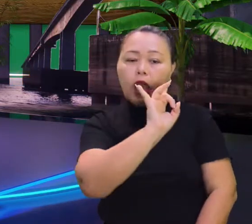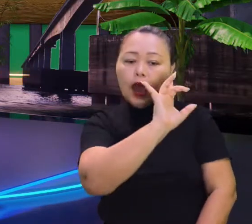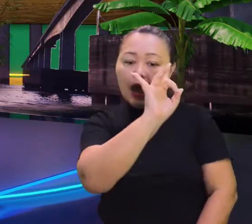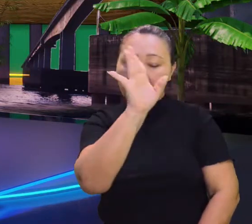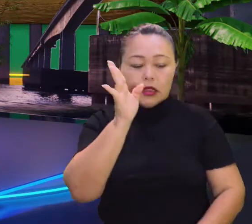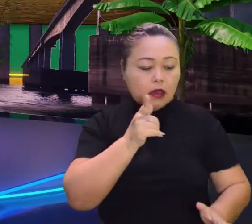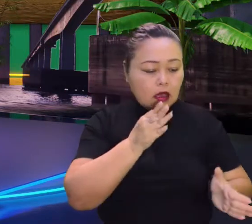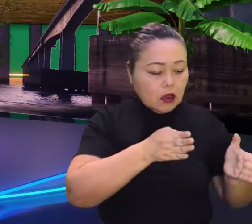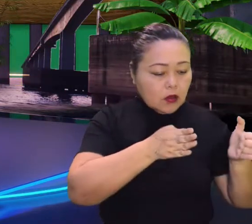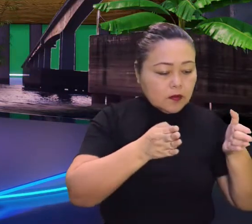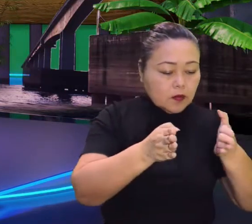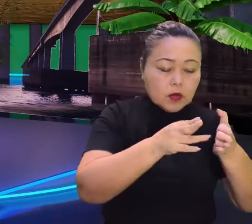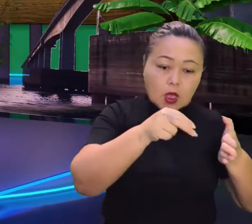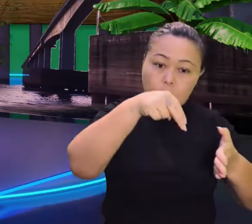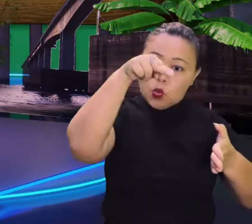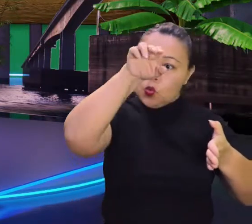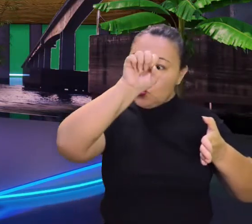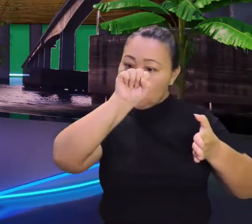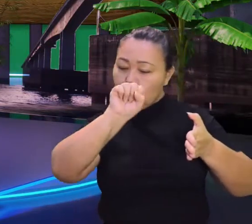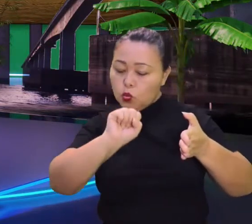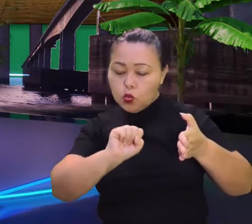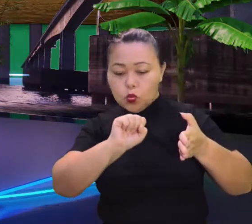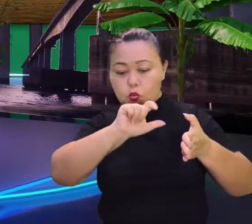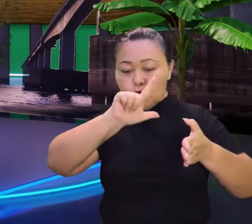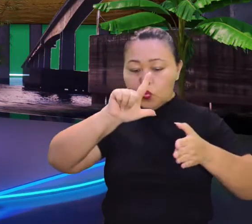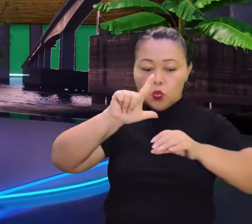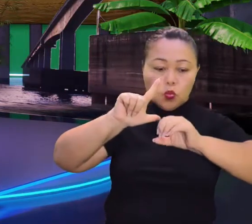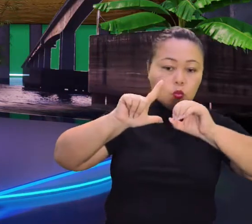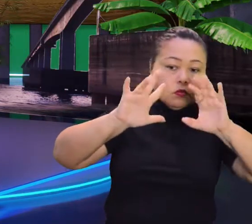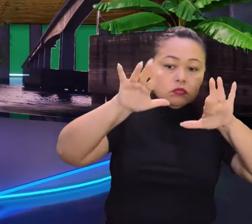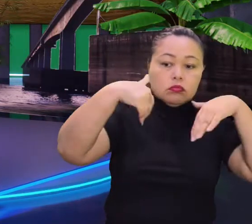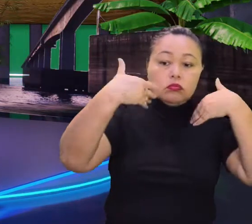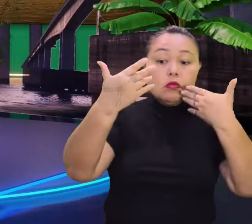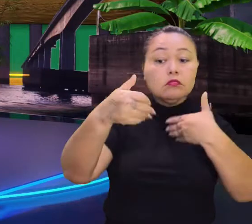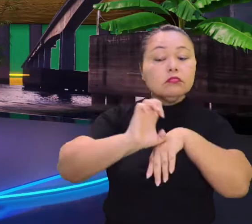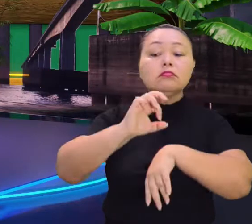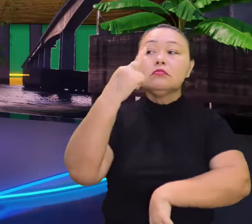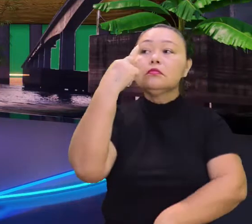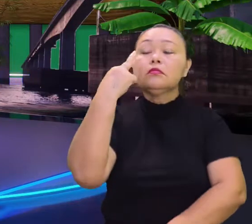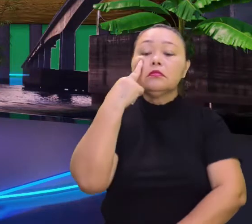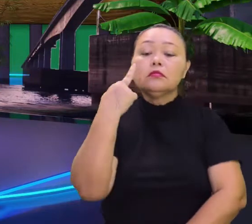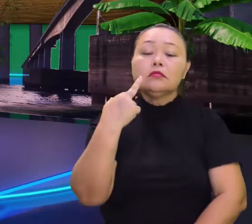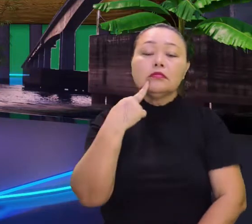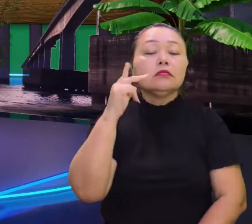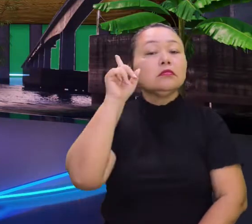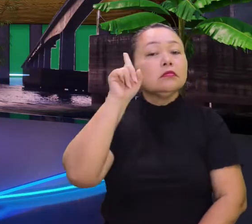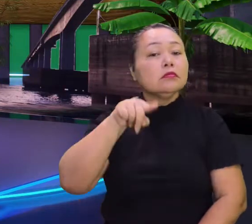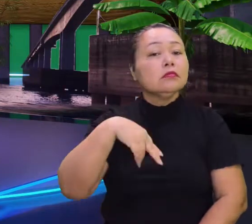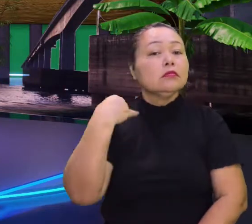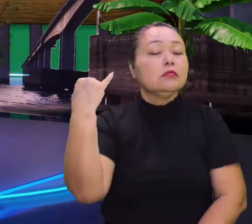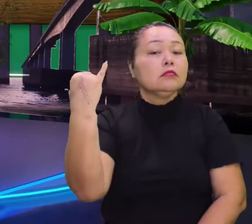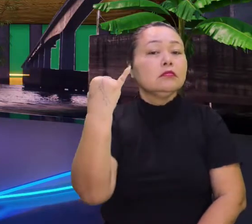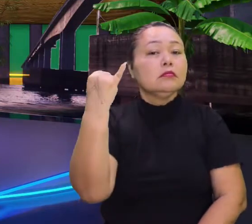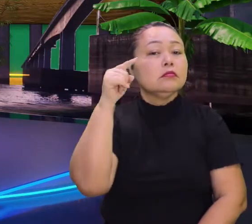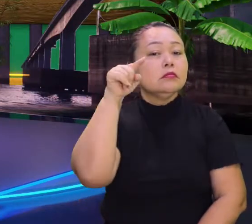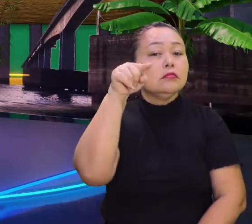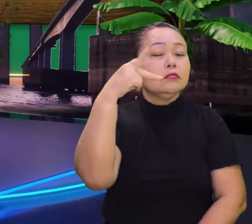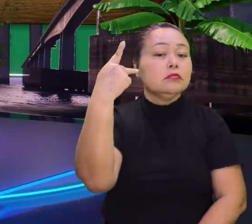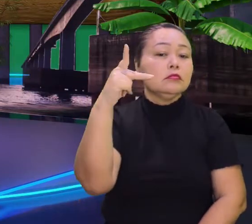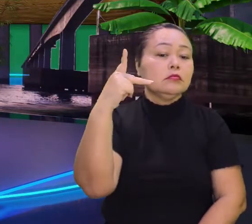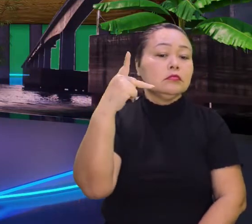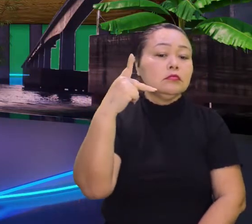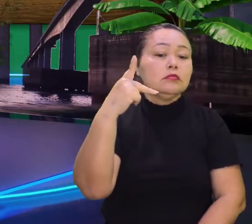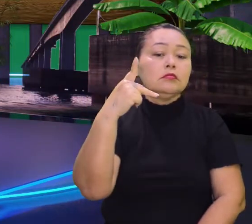cada rio de norte a sul, leste, oeste de Rondônia, galera, é importante aí para